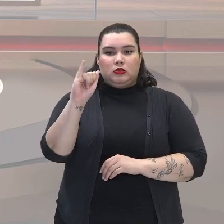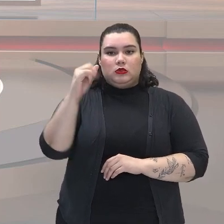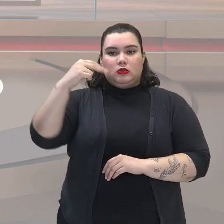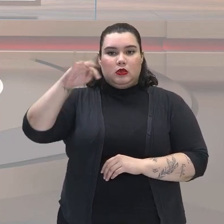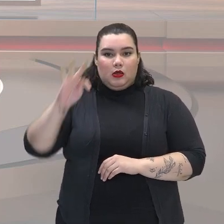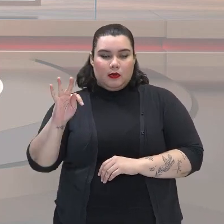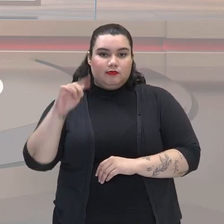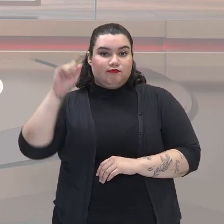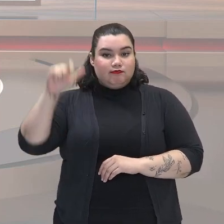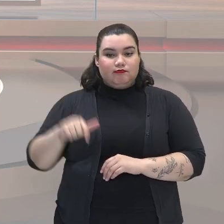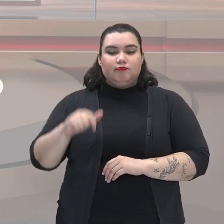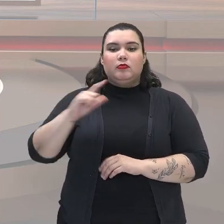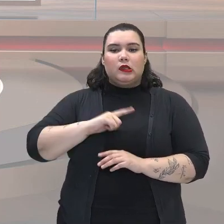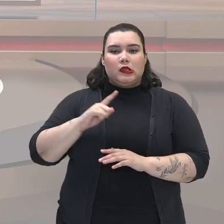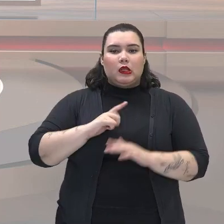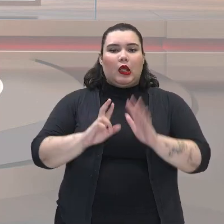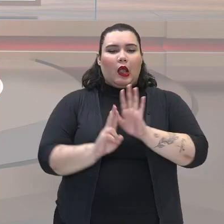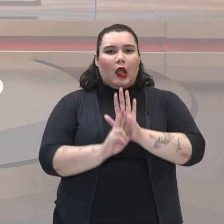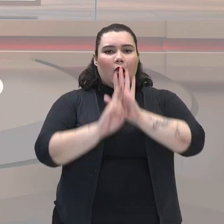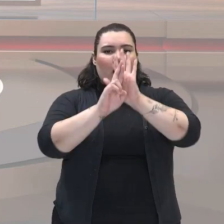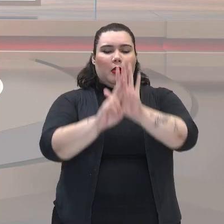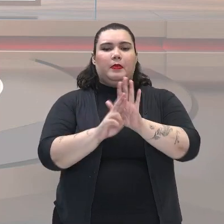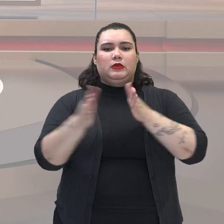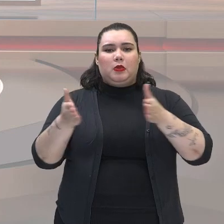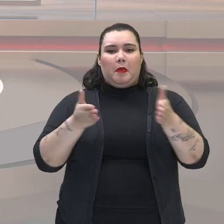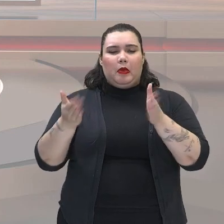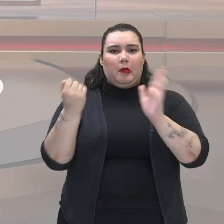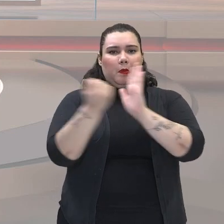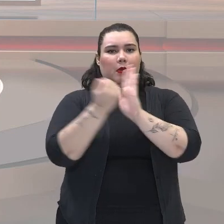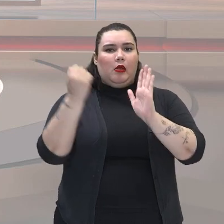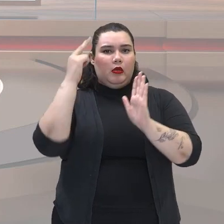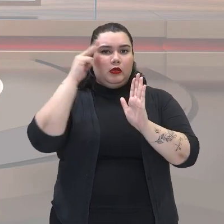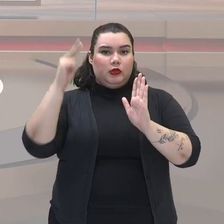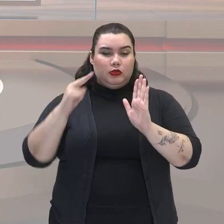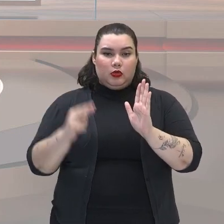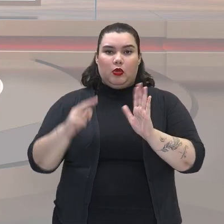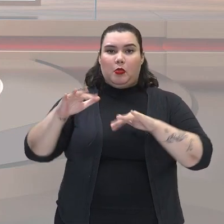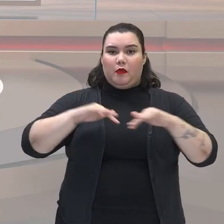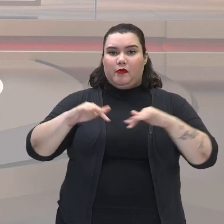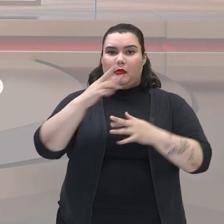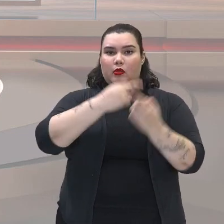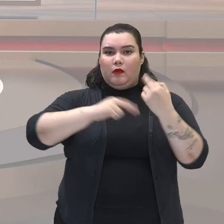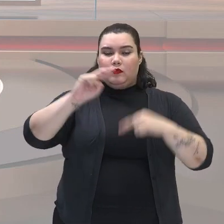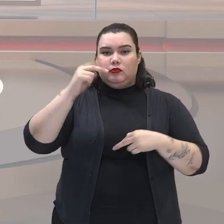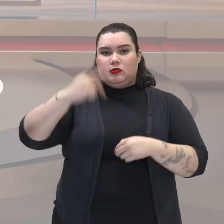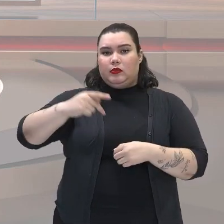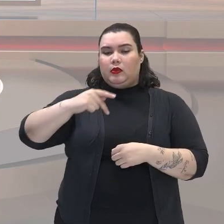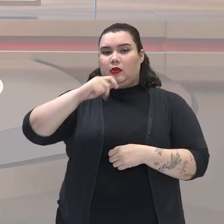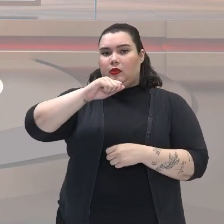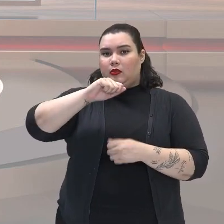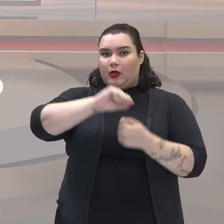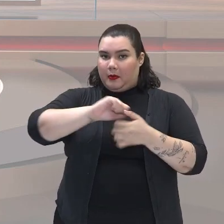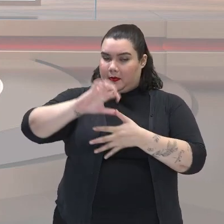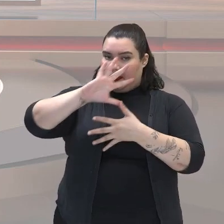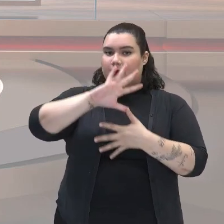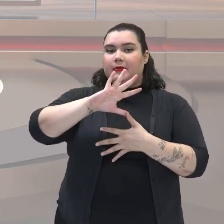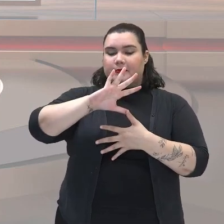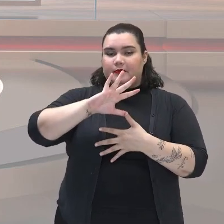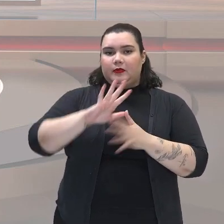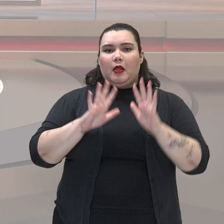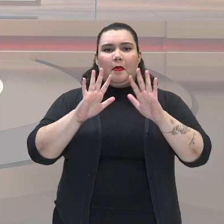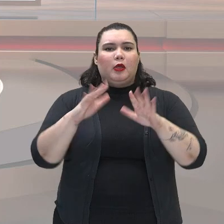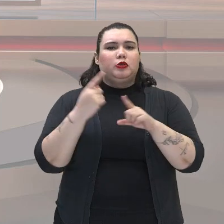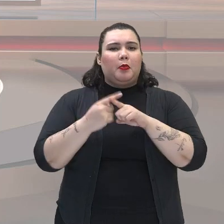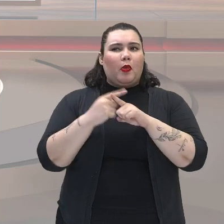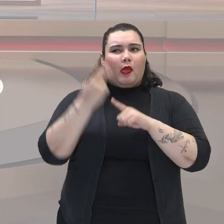emblemáticos que marcaram esses movimentos de revoluções dentro das Américas. Por que o caso do Haiti foi tão